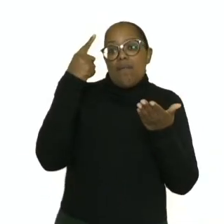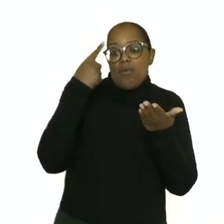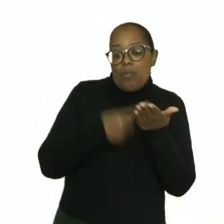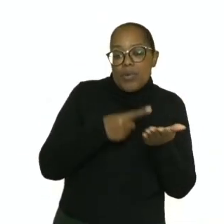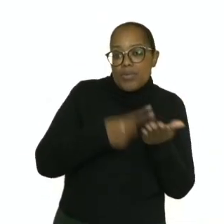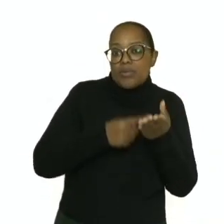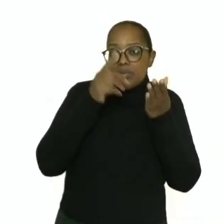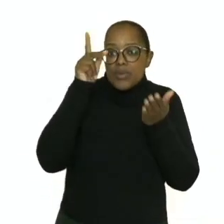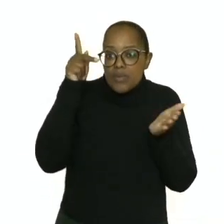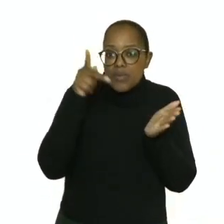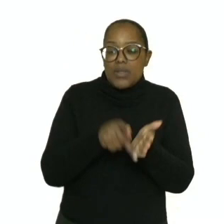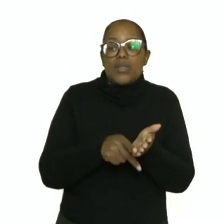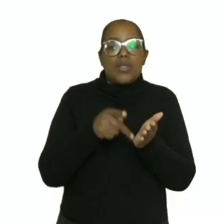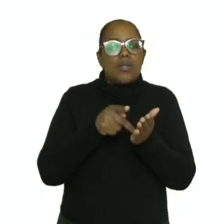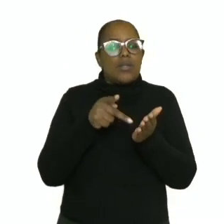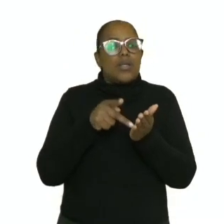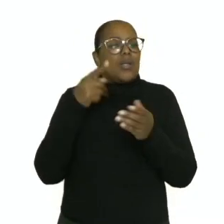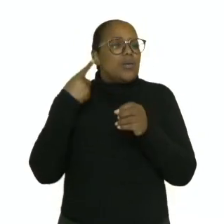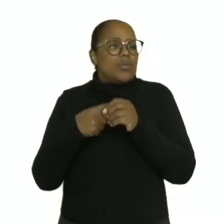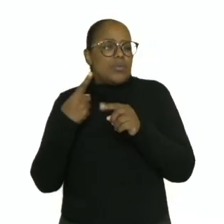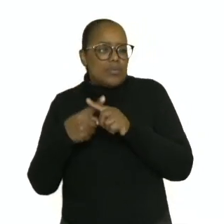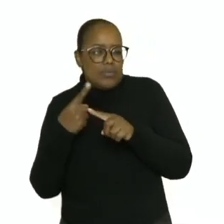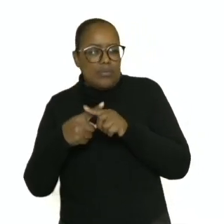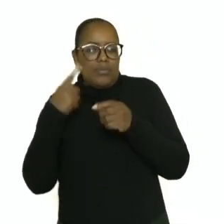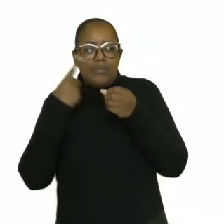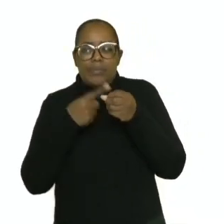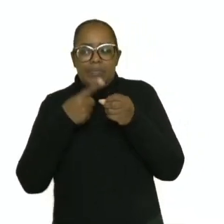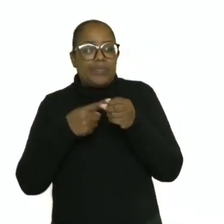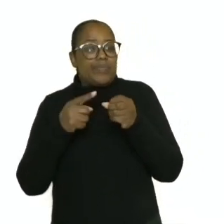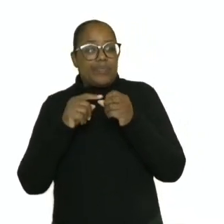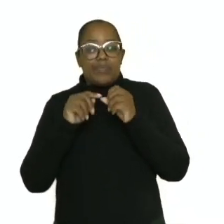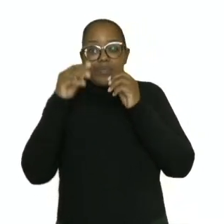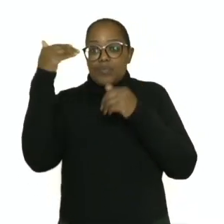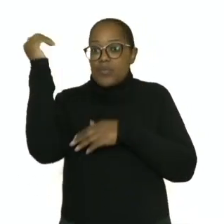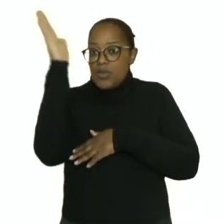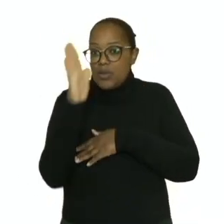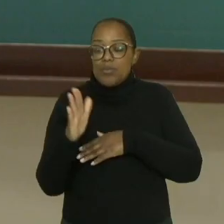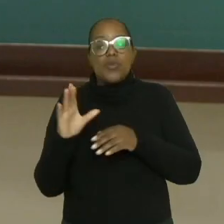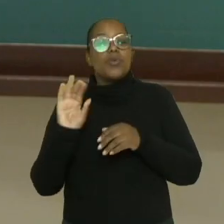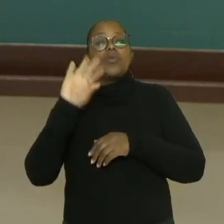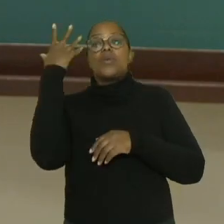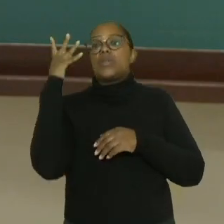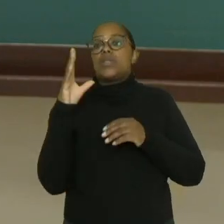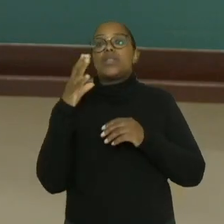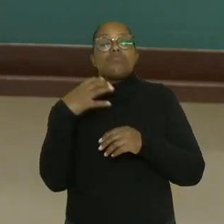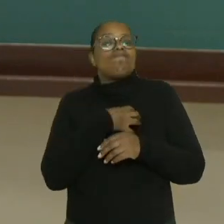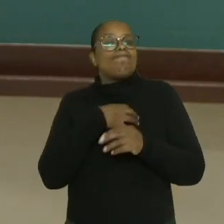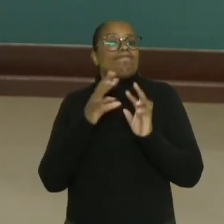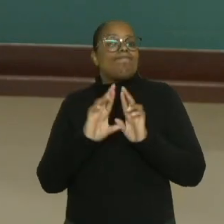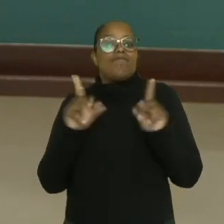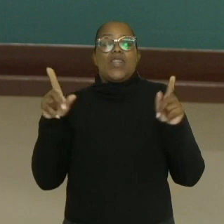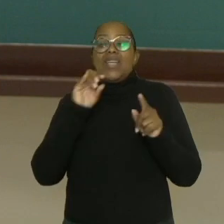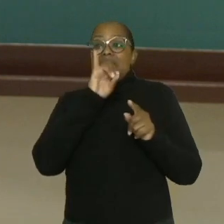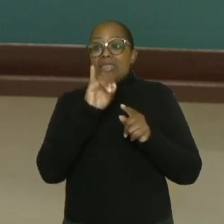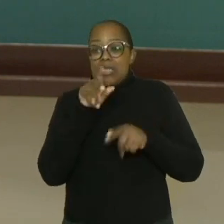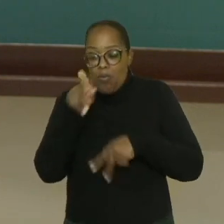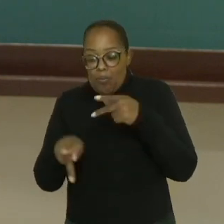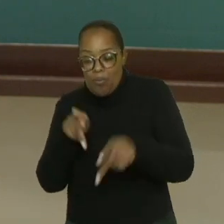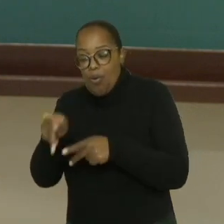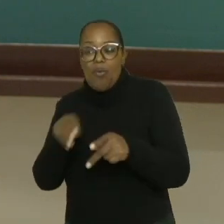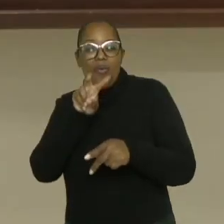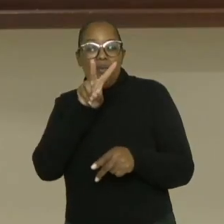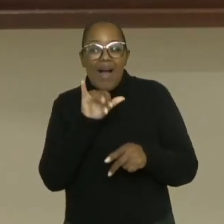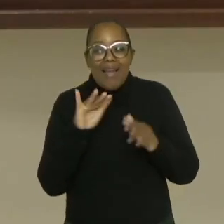dizendo que a cidadania no Brasil vai acontecer de forma diferente, só conforme a população vai pressionar o Estado para